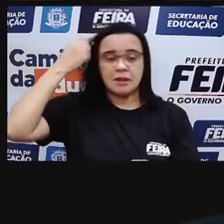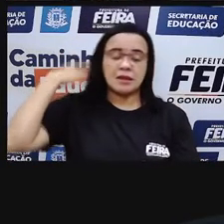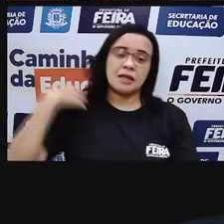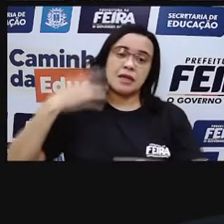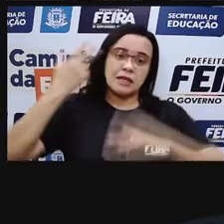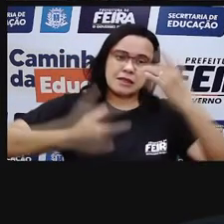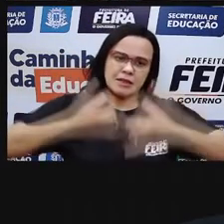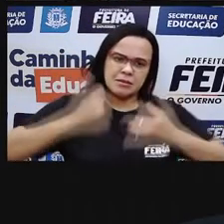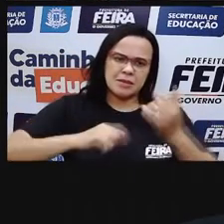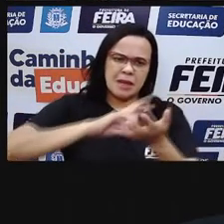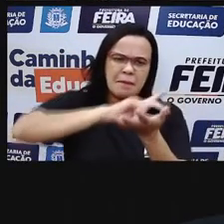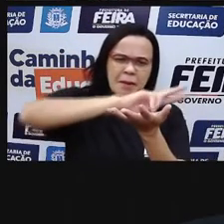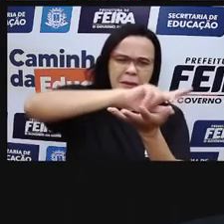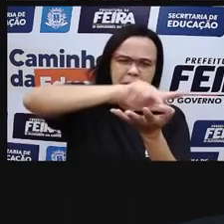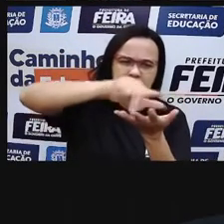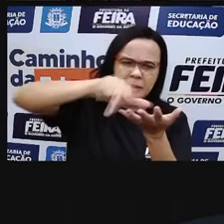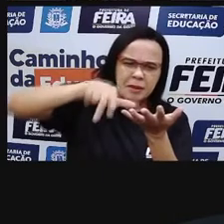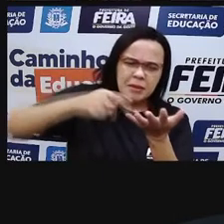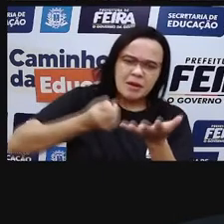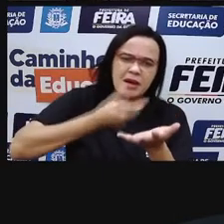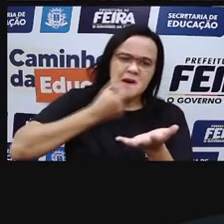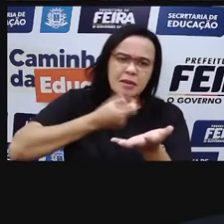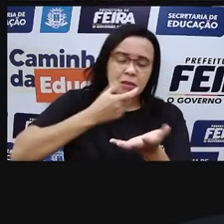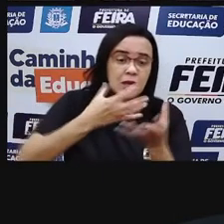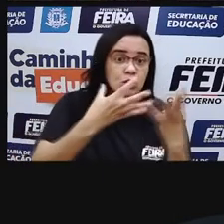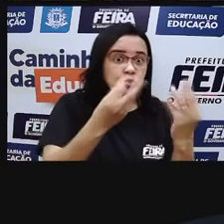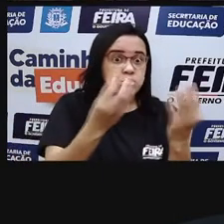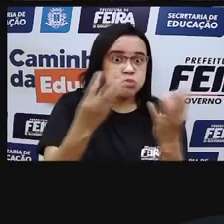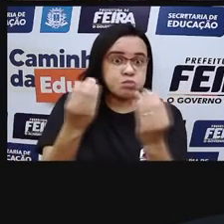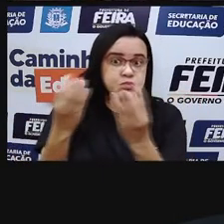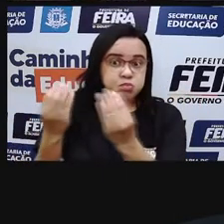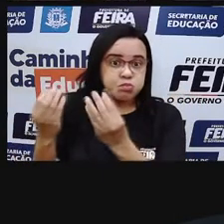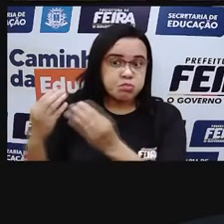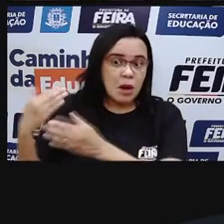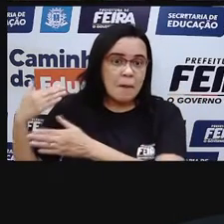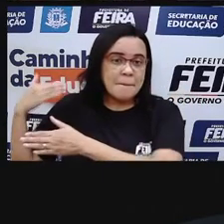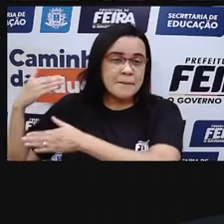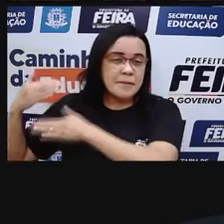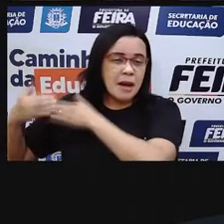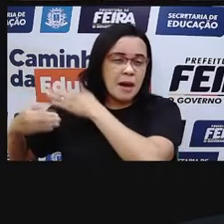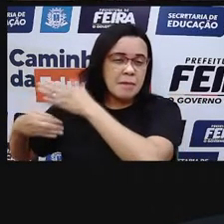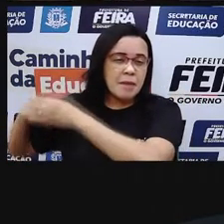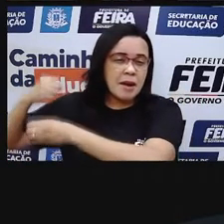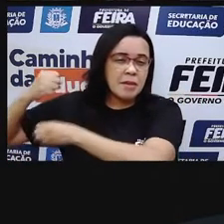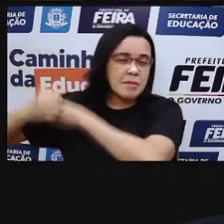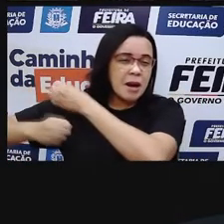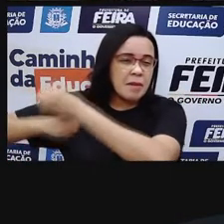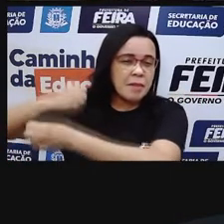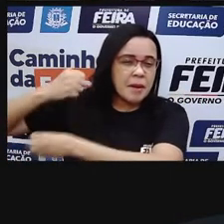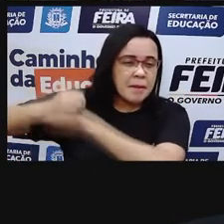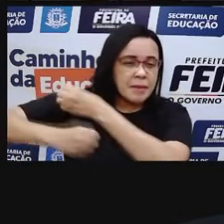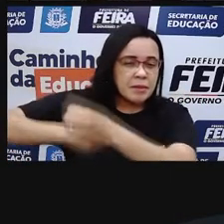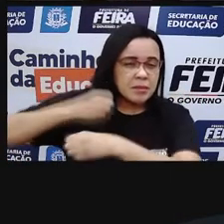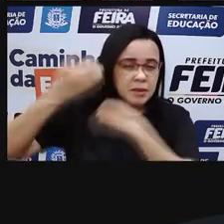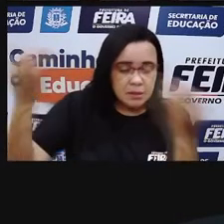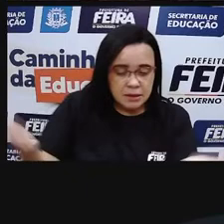vários remédios, vários antimicrobianos que foram descobertos e foram disponibilizados como medicamentos para a